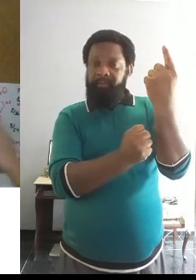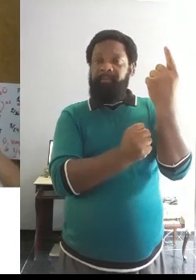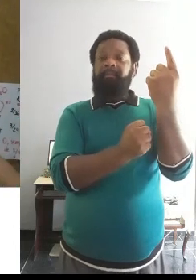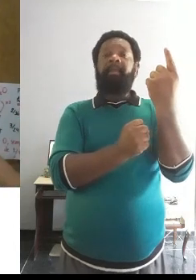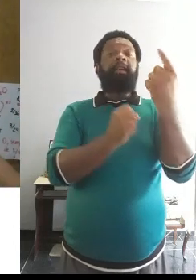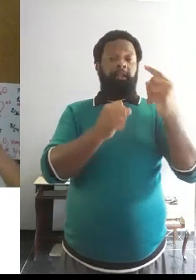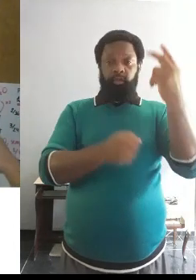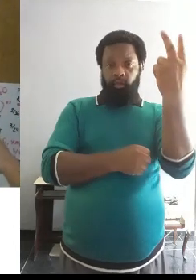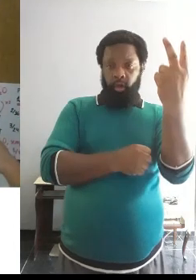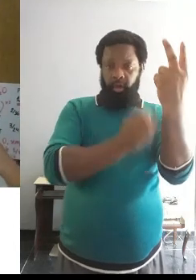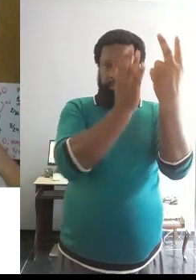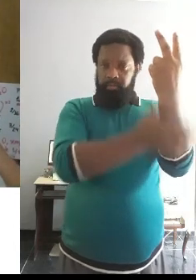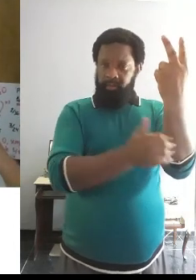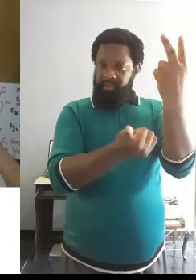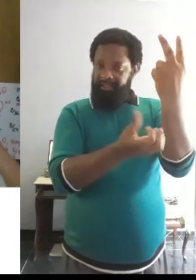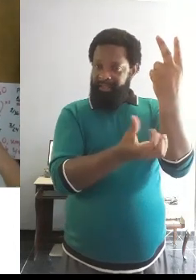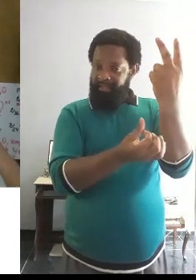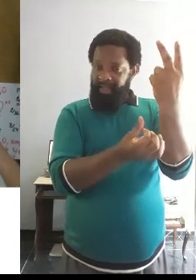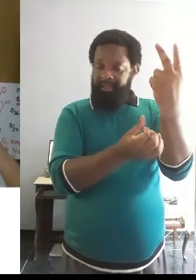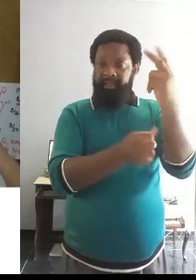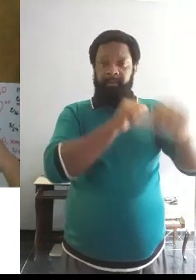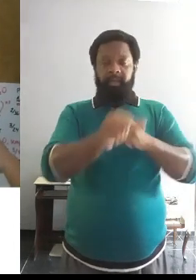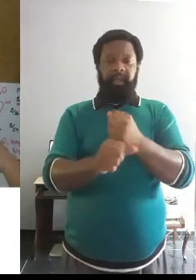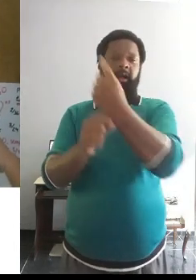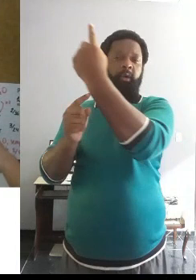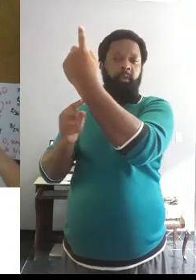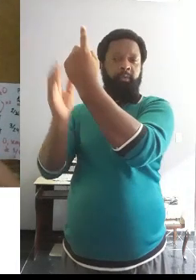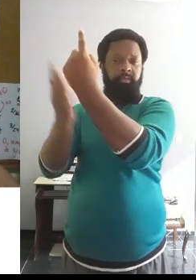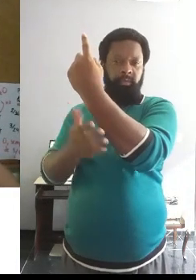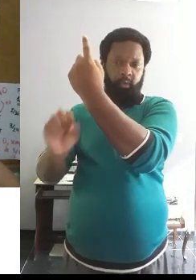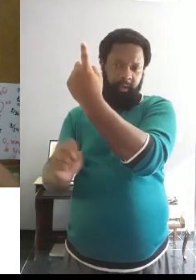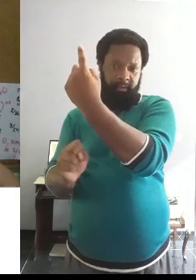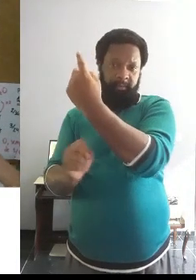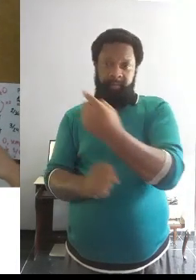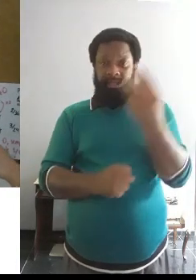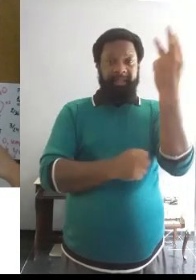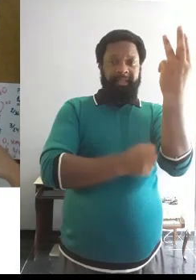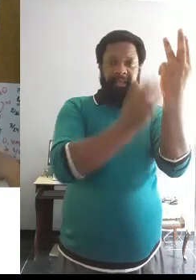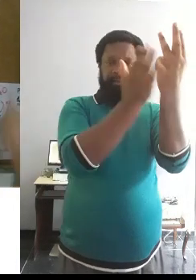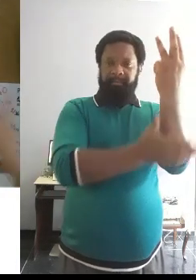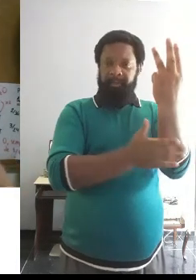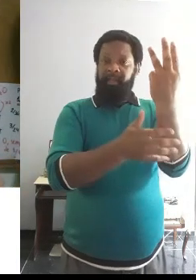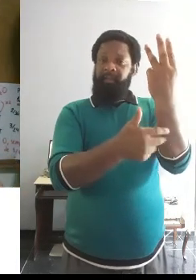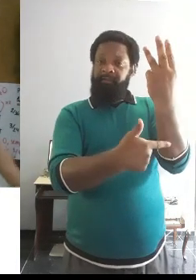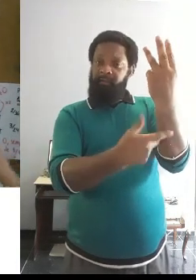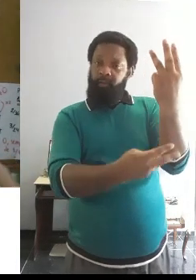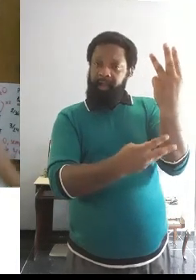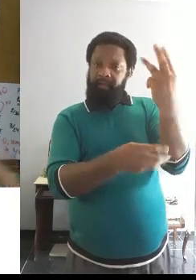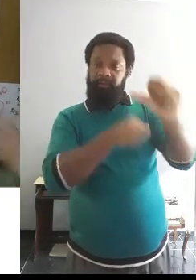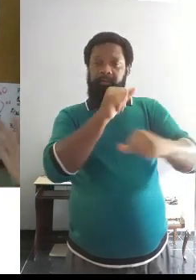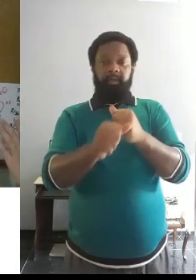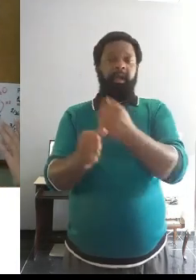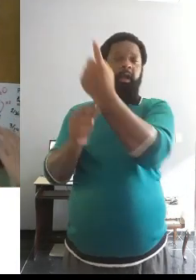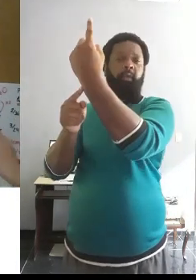oitavo. 2 sobre 16, se nós simplificarmos, fica 1 oitavo. E 3 sobre 24, se a gente simplificar,